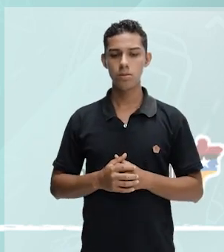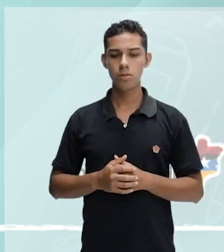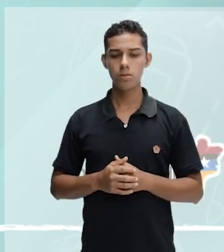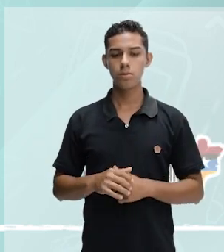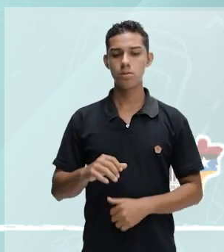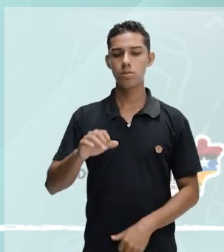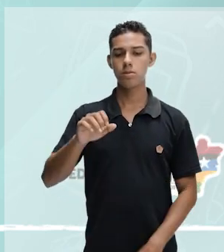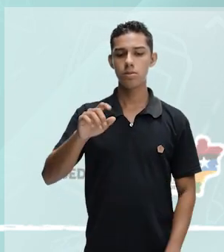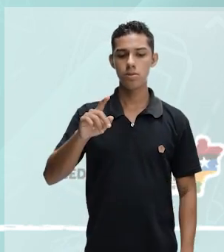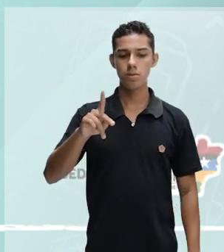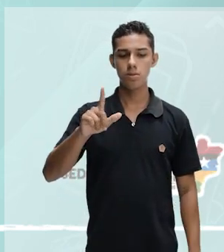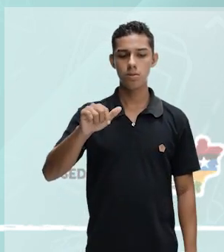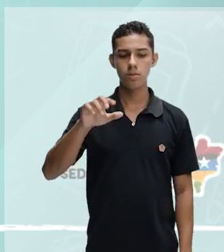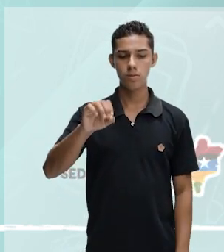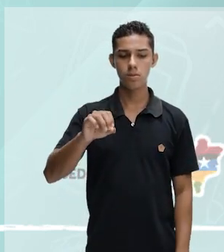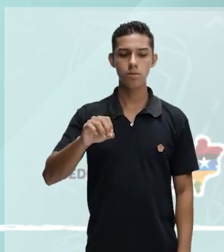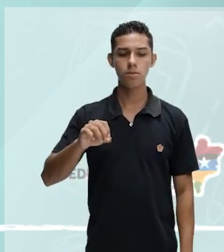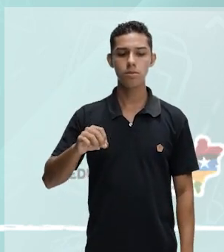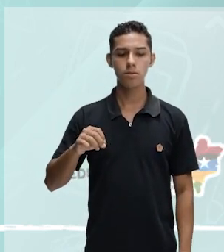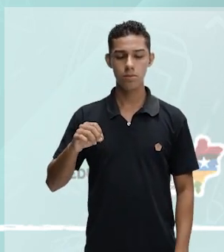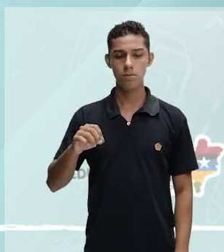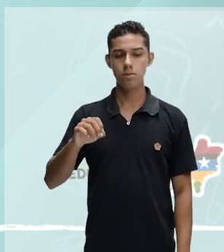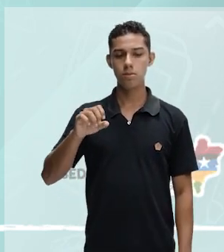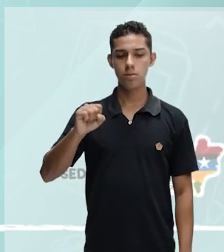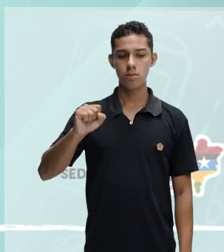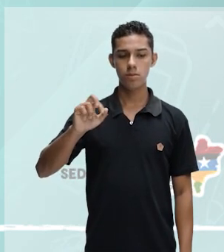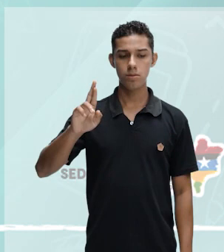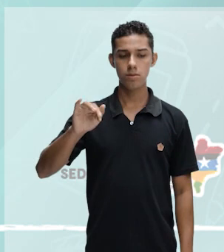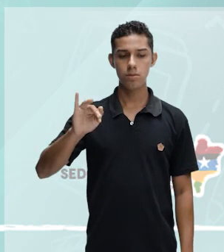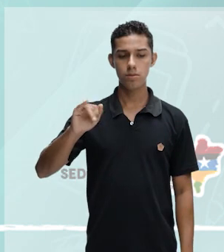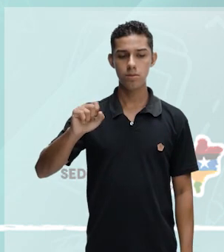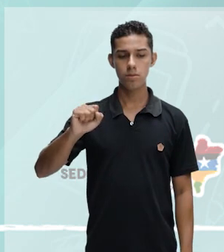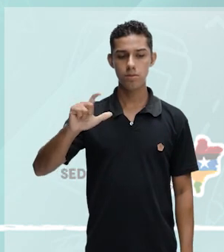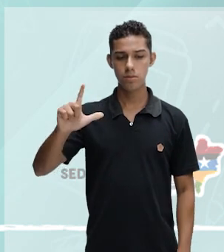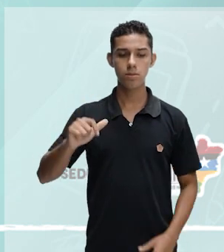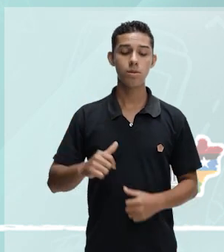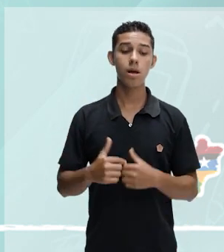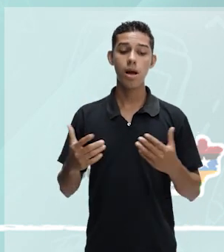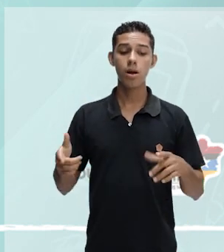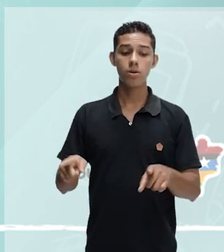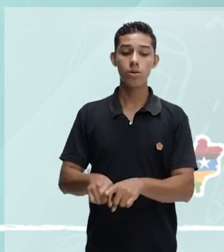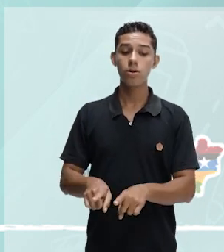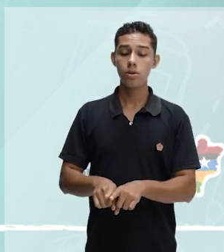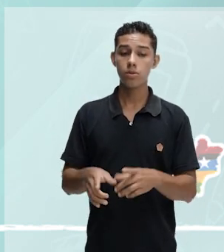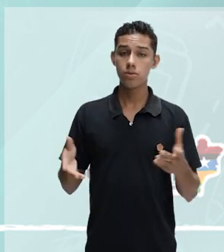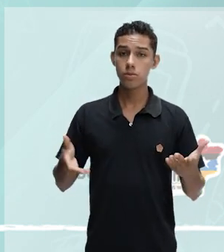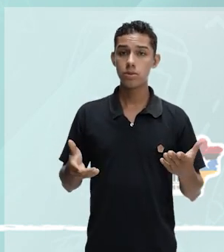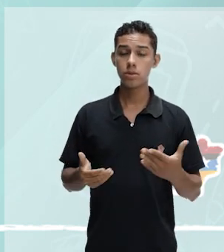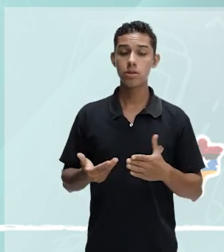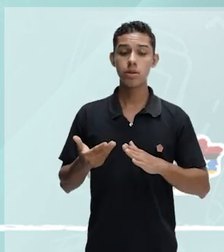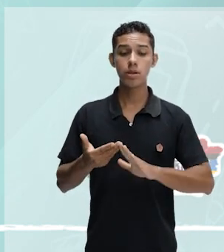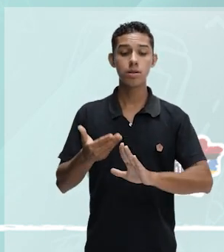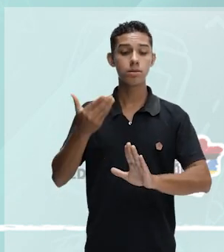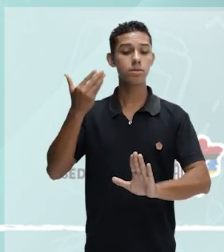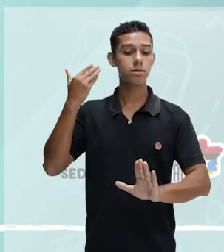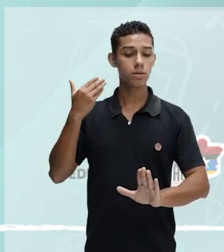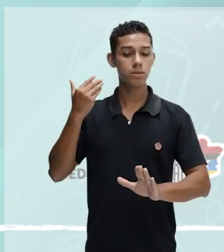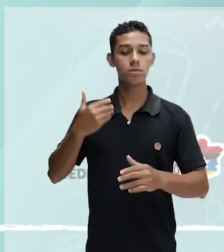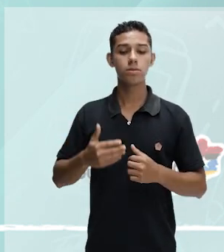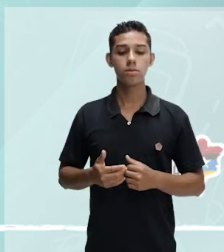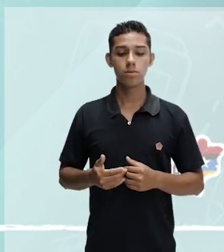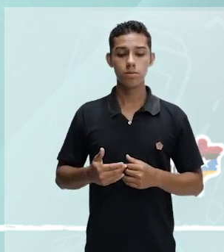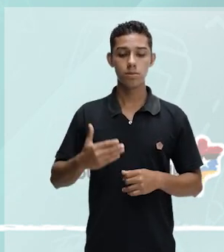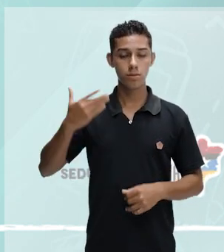plano sagital. Nós temos aqui o eixo antero-posterior. O eixo antero-posterior faz o